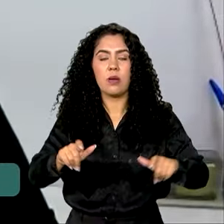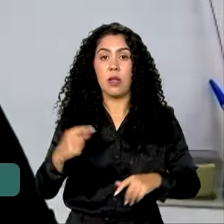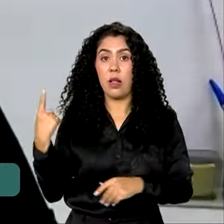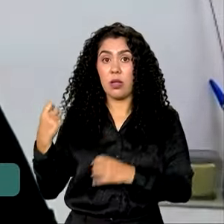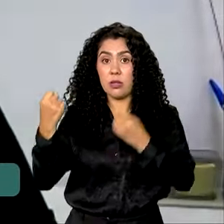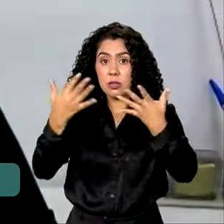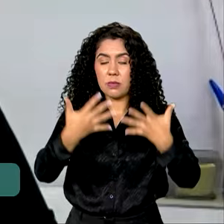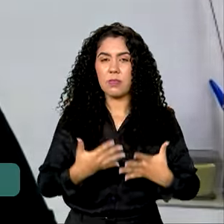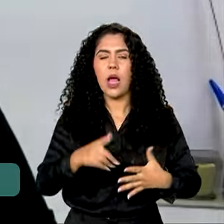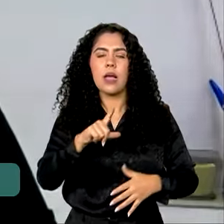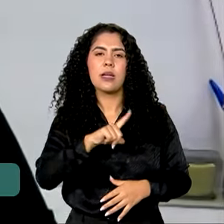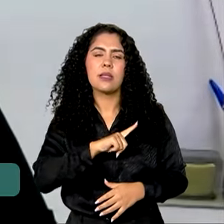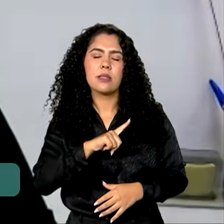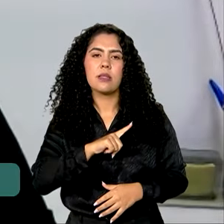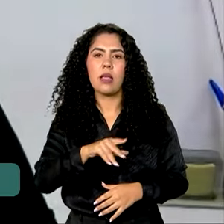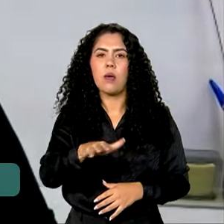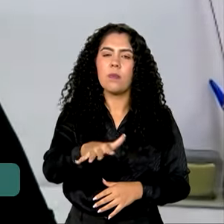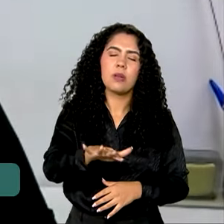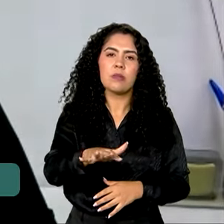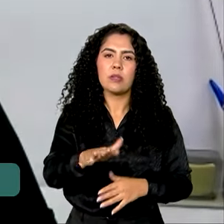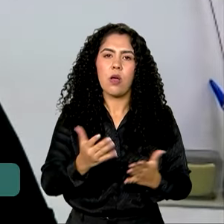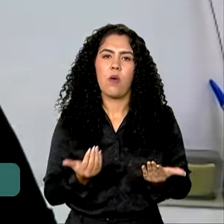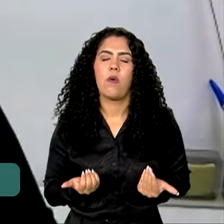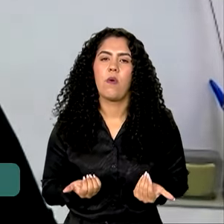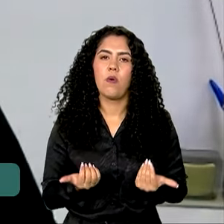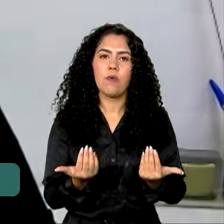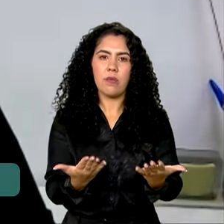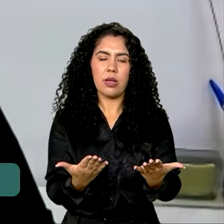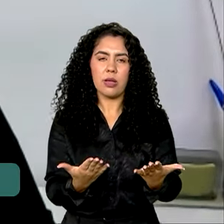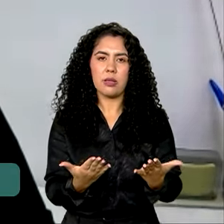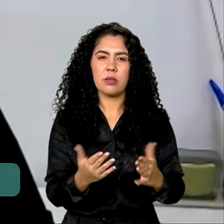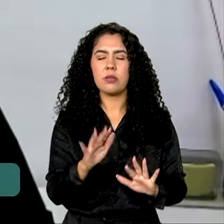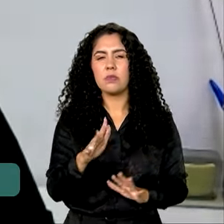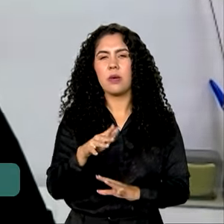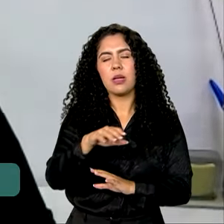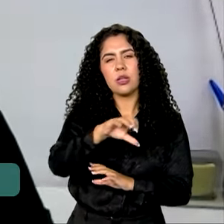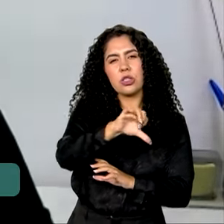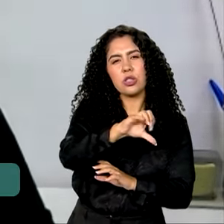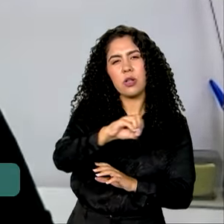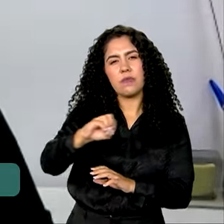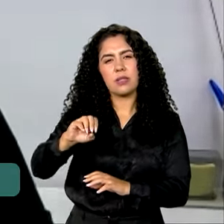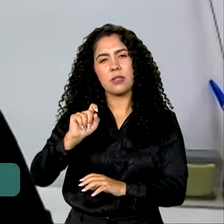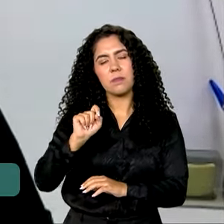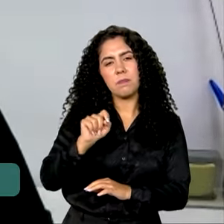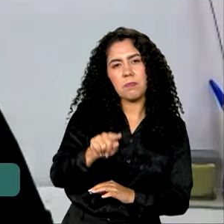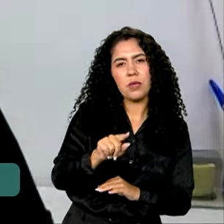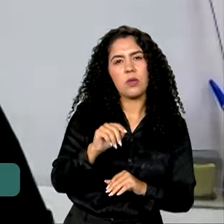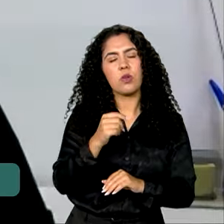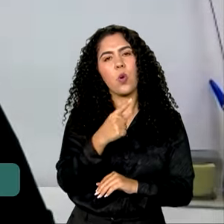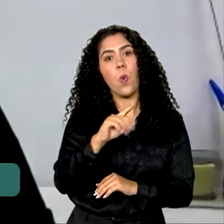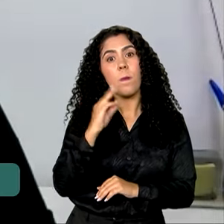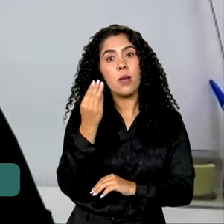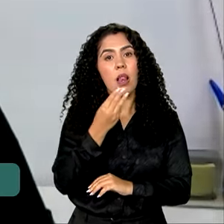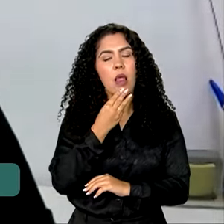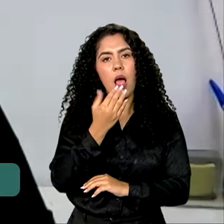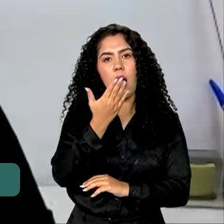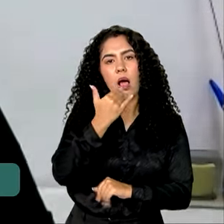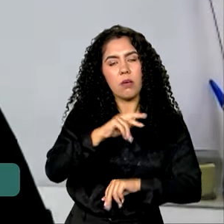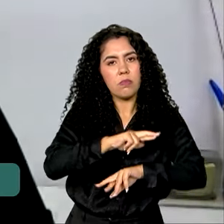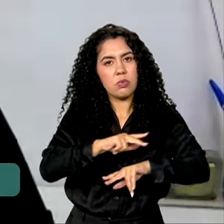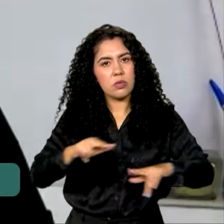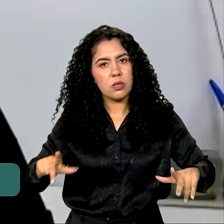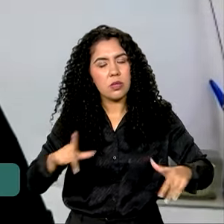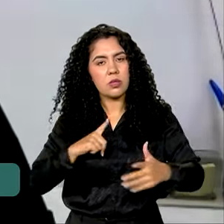previsão de fornecimento de entre 900 mil e 1 milhão de refeições, né, de